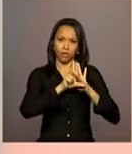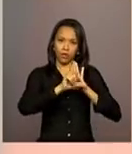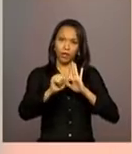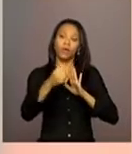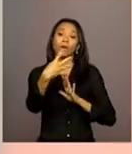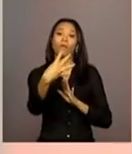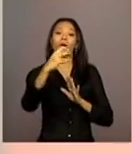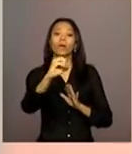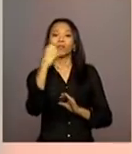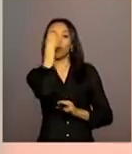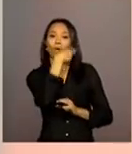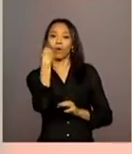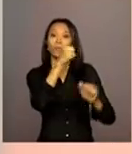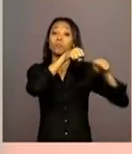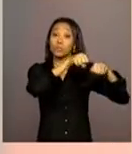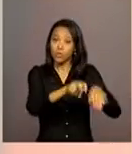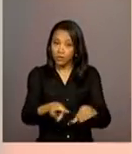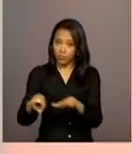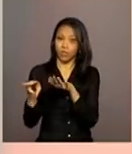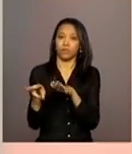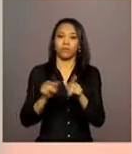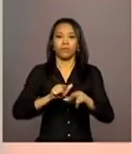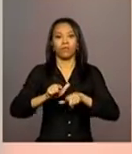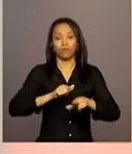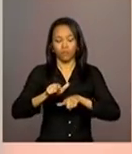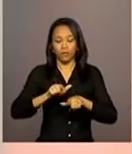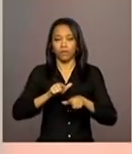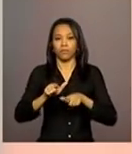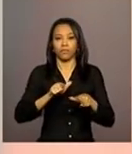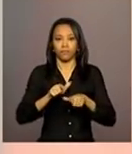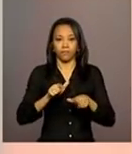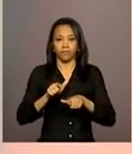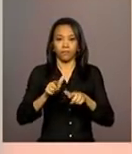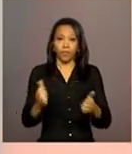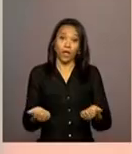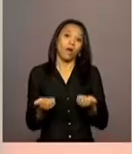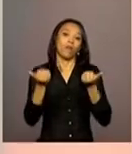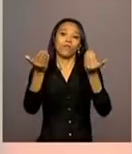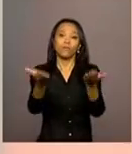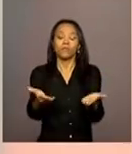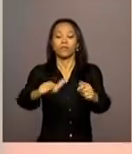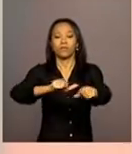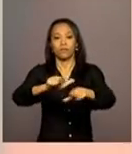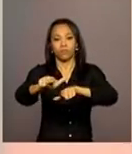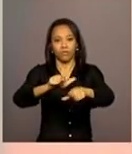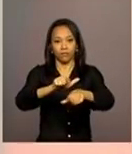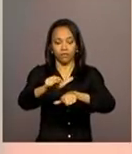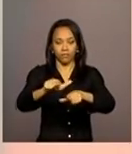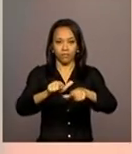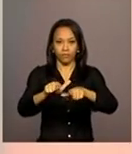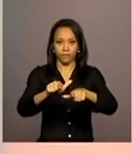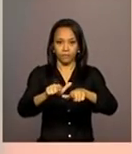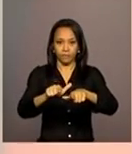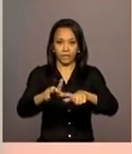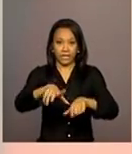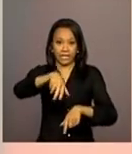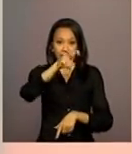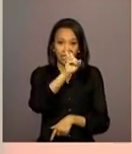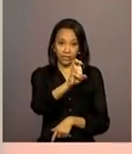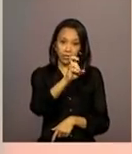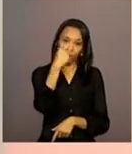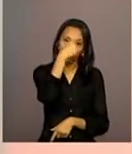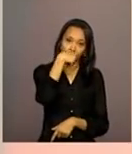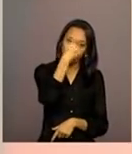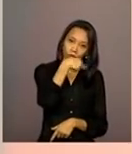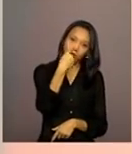horas semanais de trabalho os a oferta tem que ser de 5 horas diárias